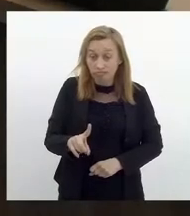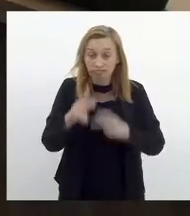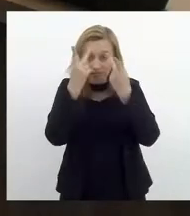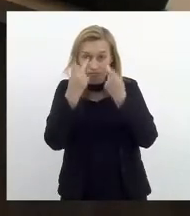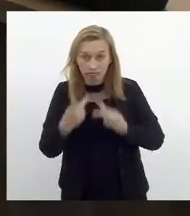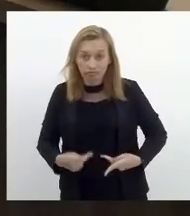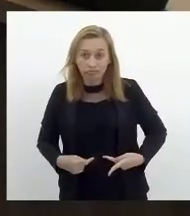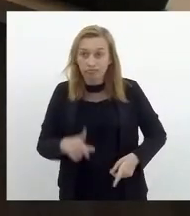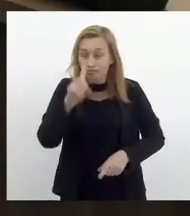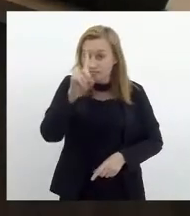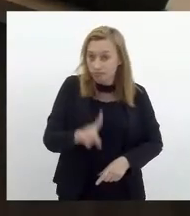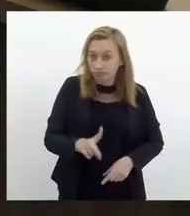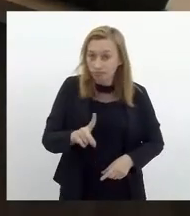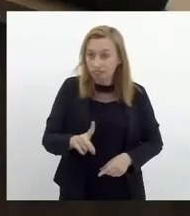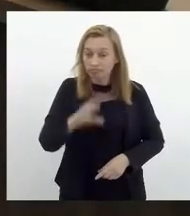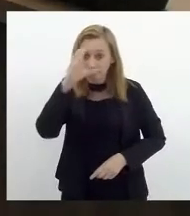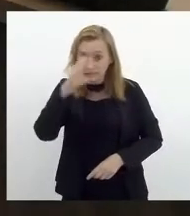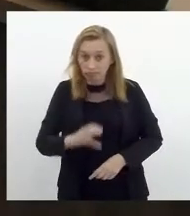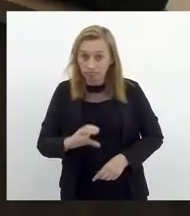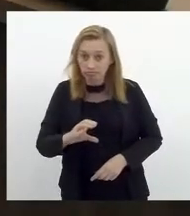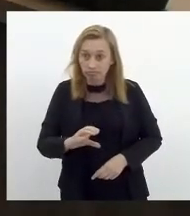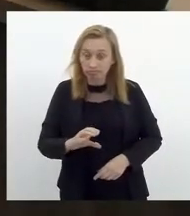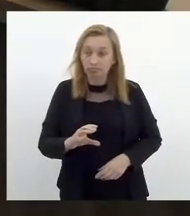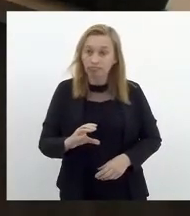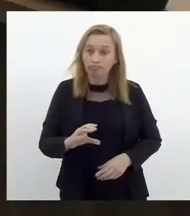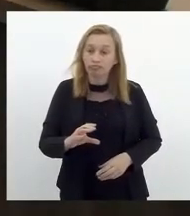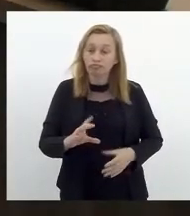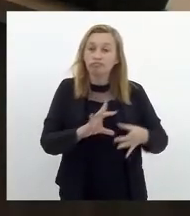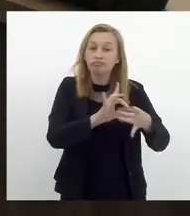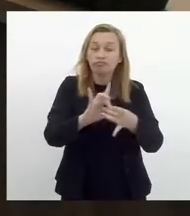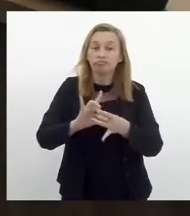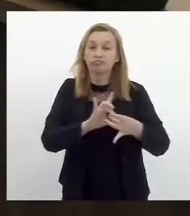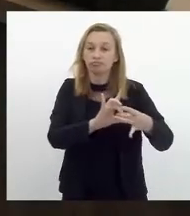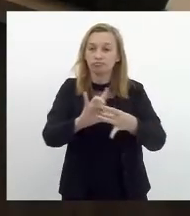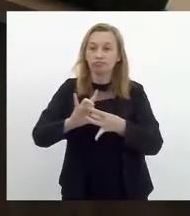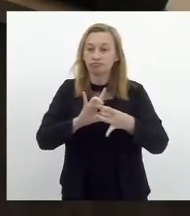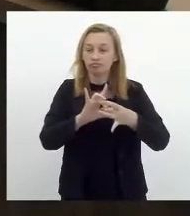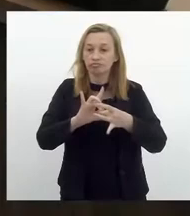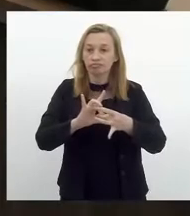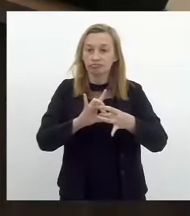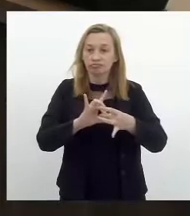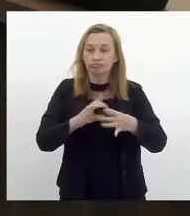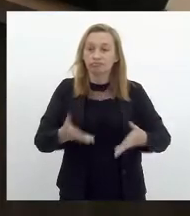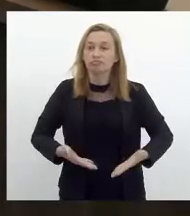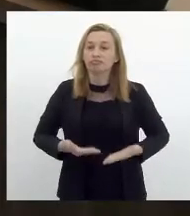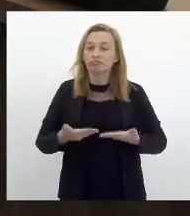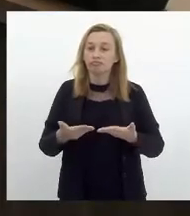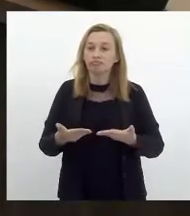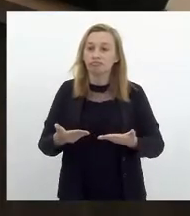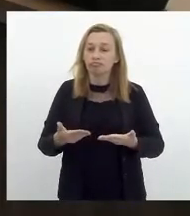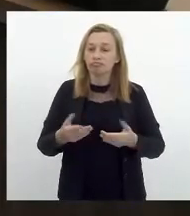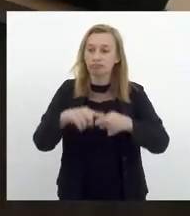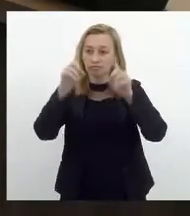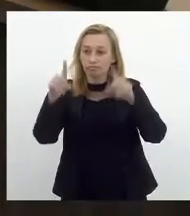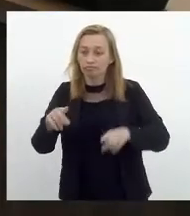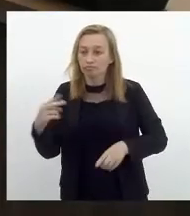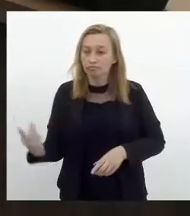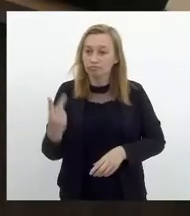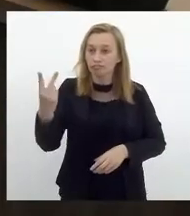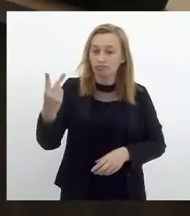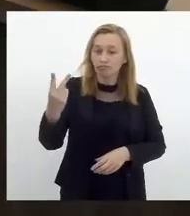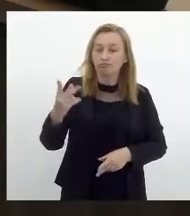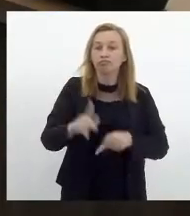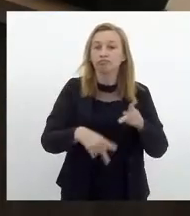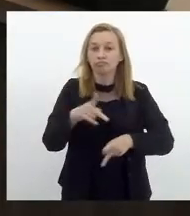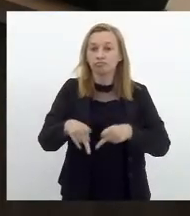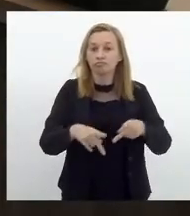humanos, direitos do cidadão estejam em harmonia, garantindo servidores valorizados e garantindo uma população com